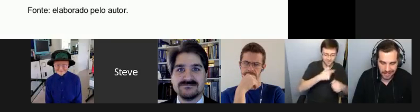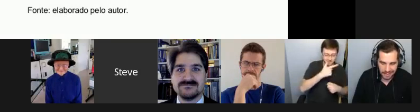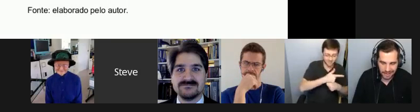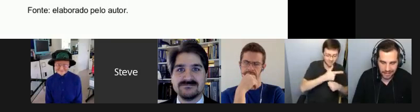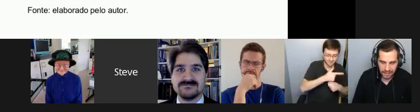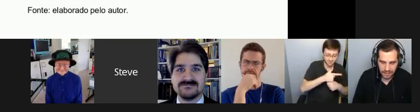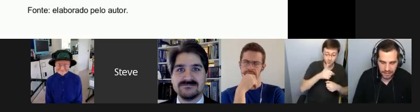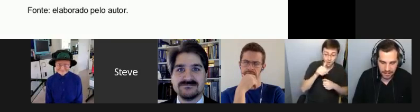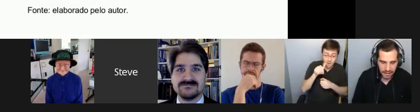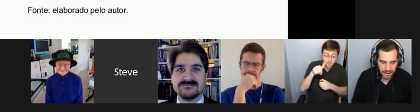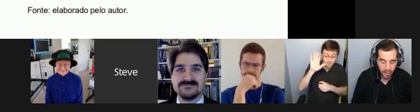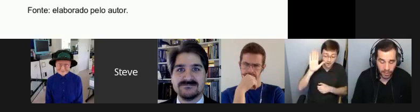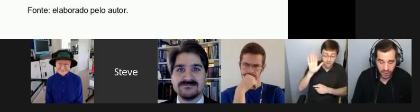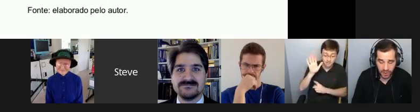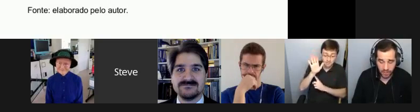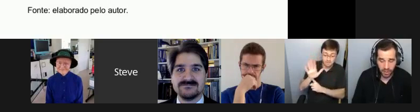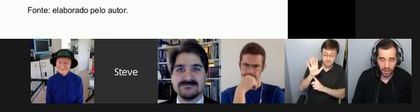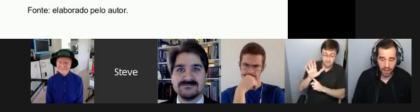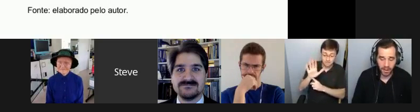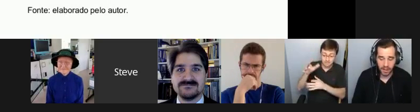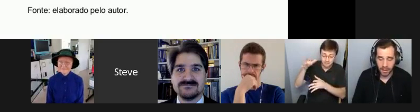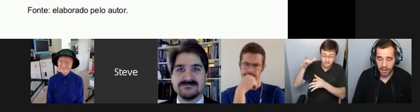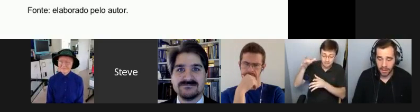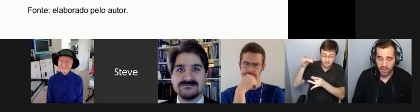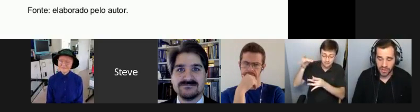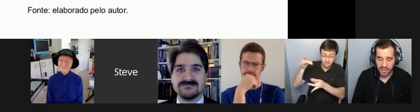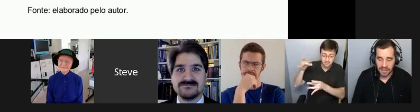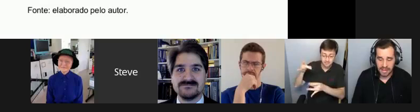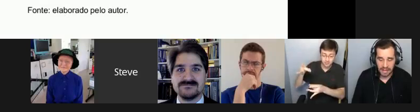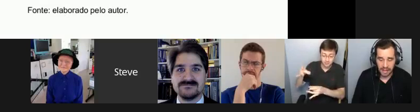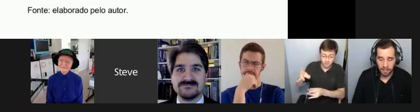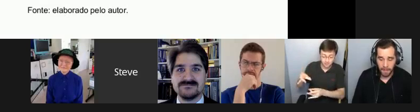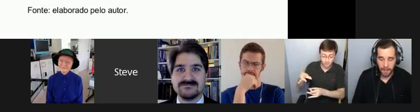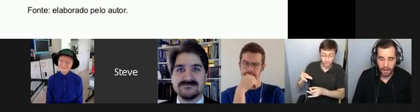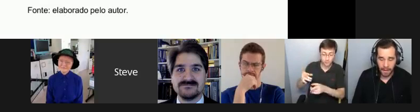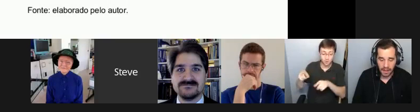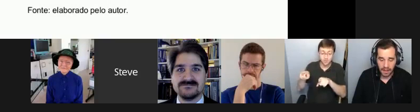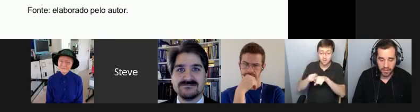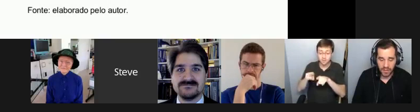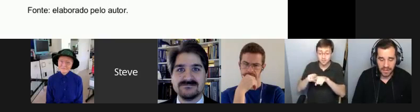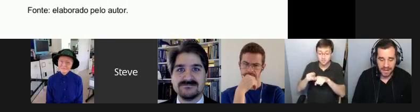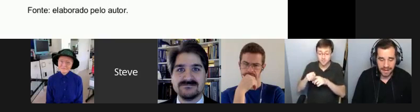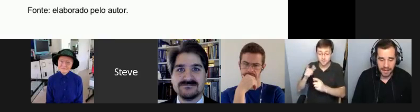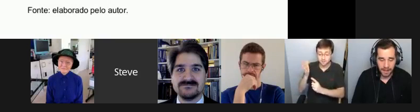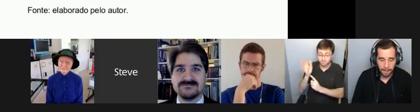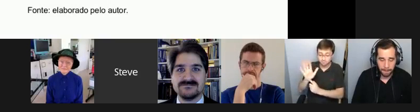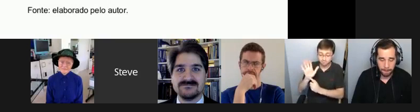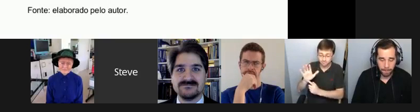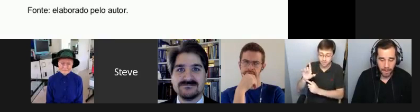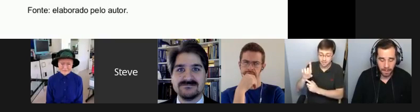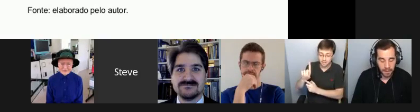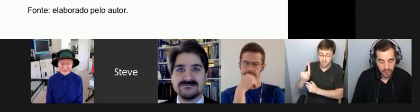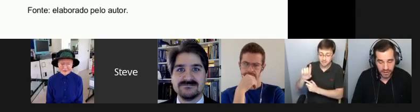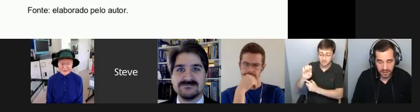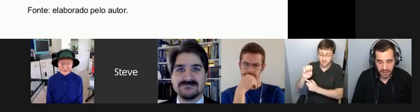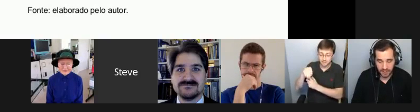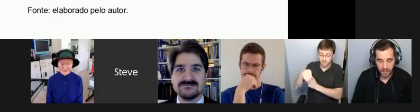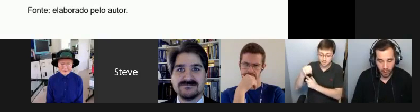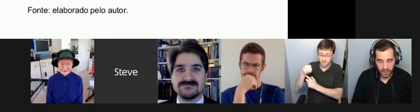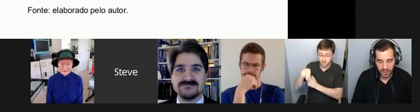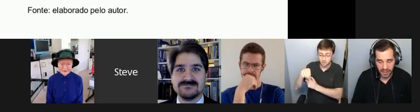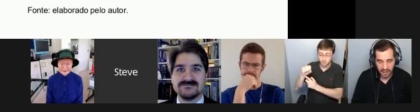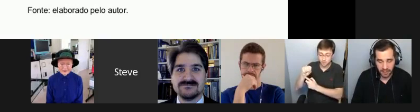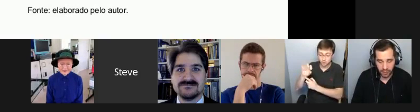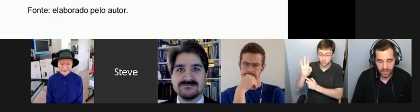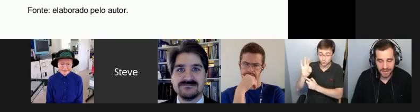E nesse meu pedido eu ainda disse que ele utilizaria,